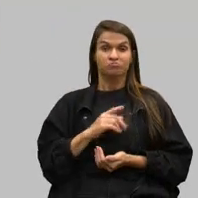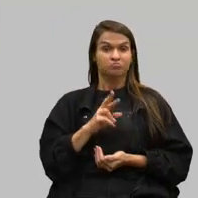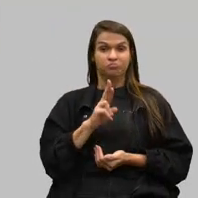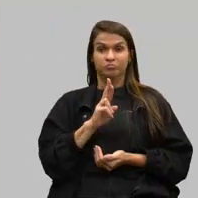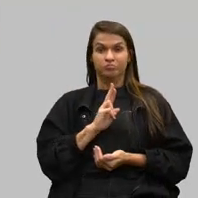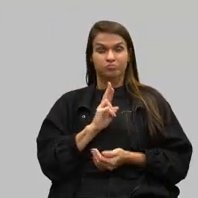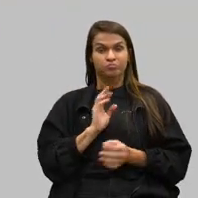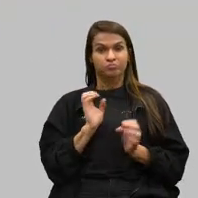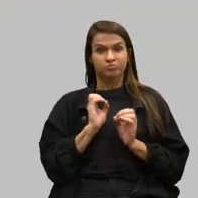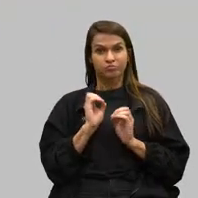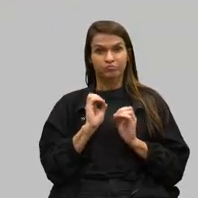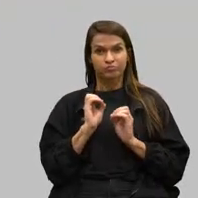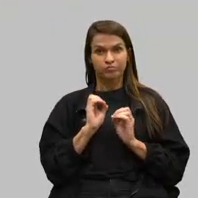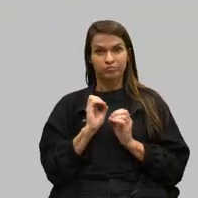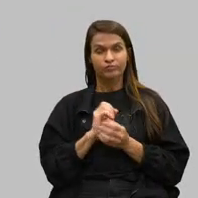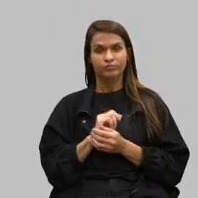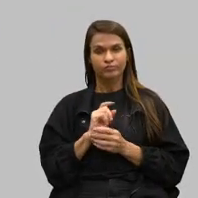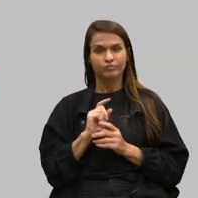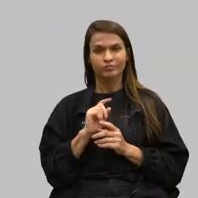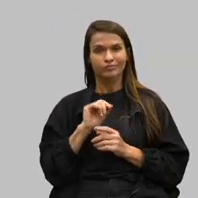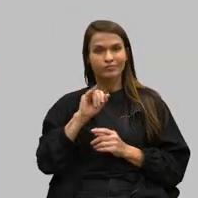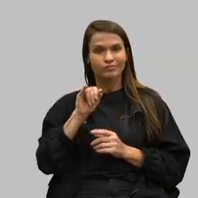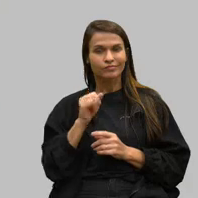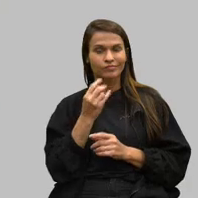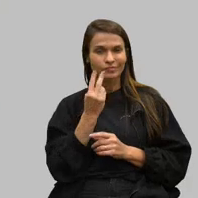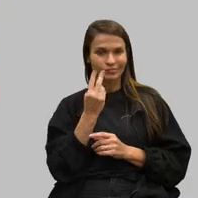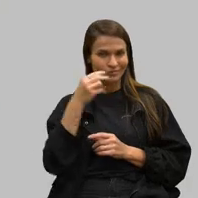vamos pegar aí dois minutos, secretário.